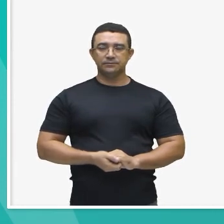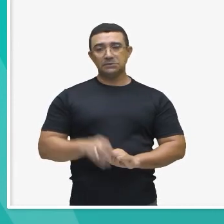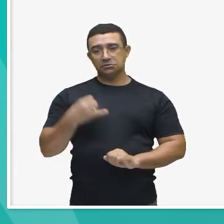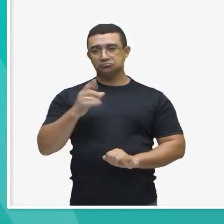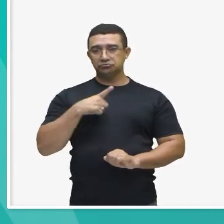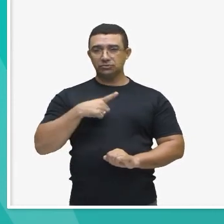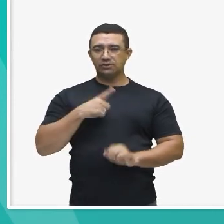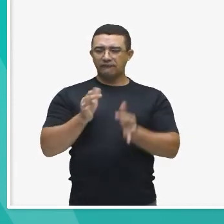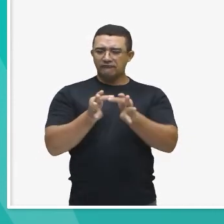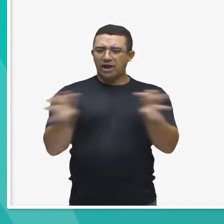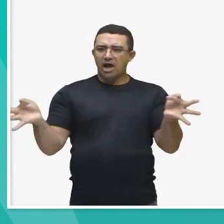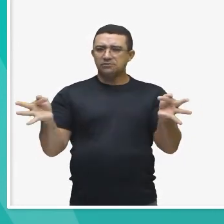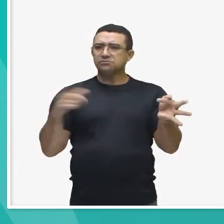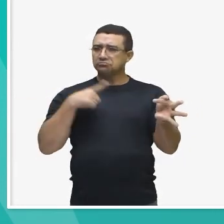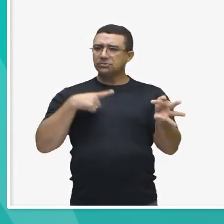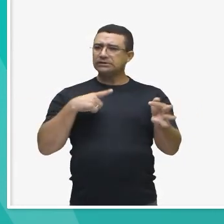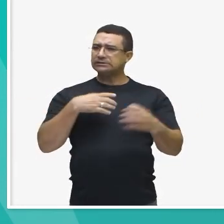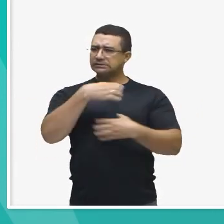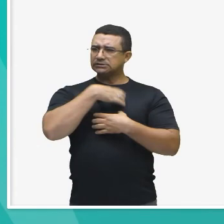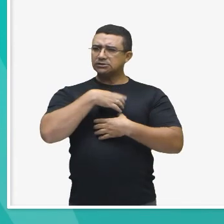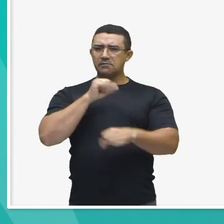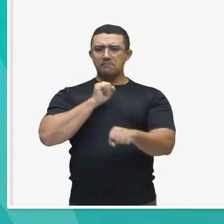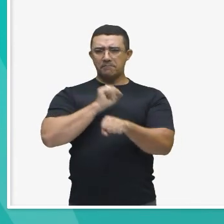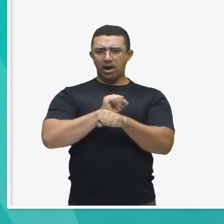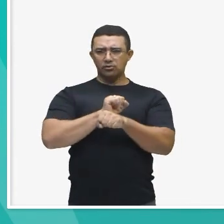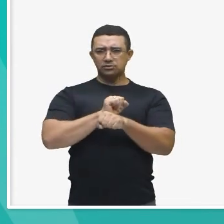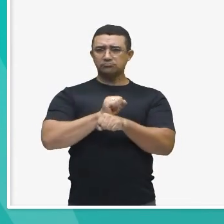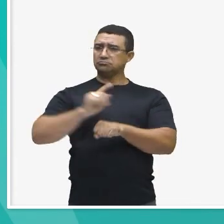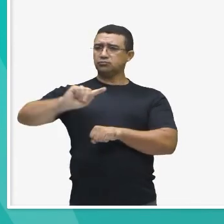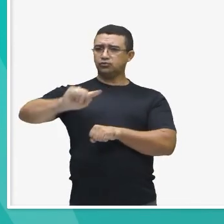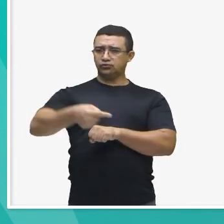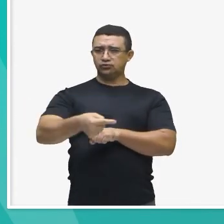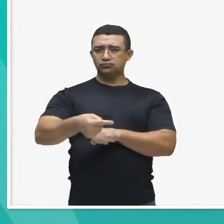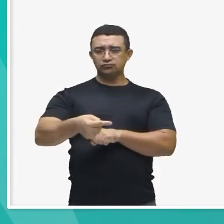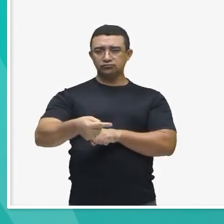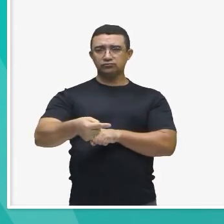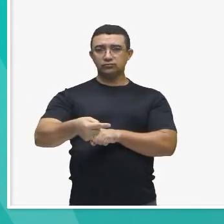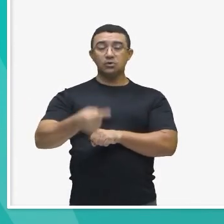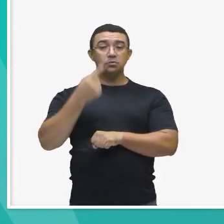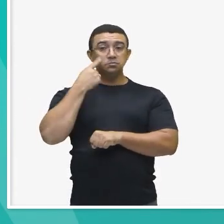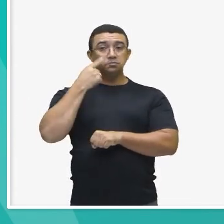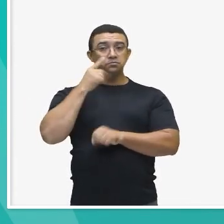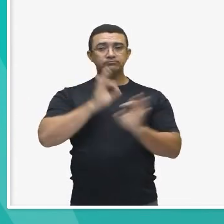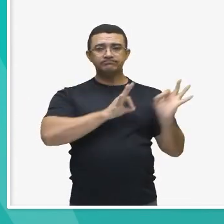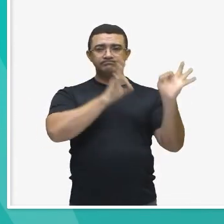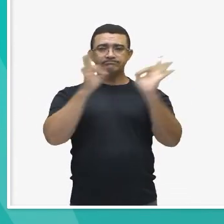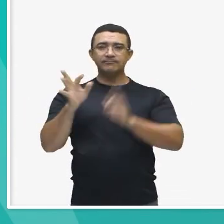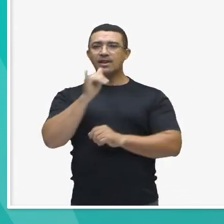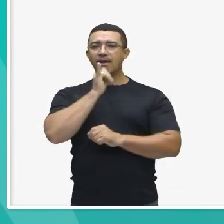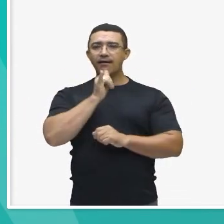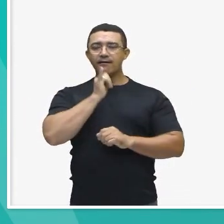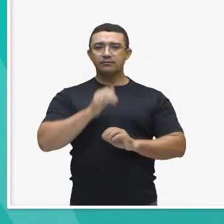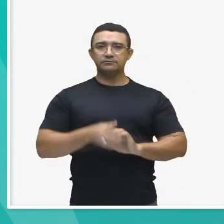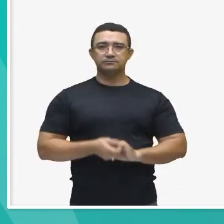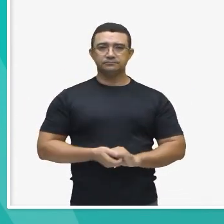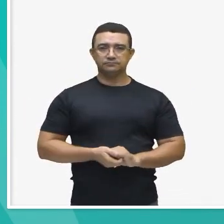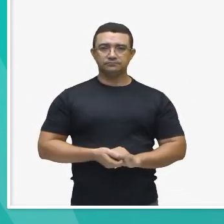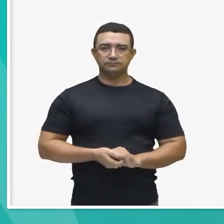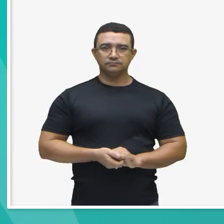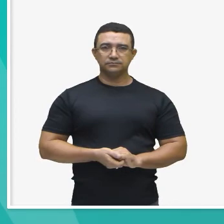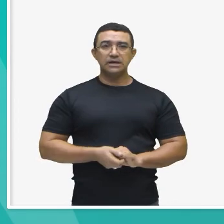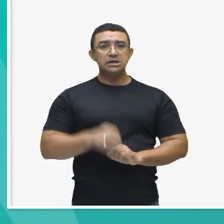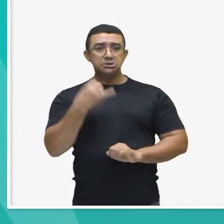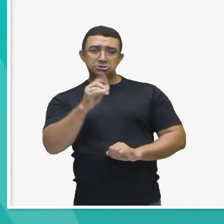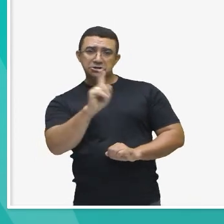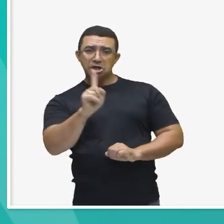necessariamente, né, a pausa vem através da pontuação. Então, vamos observar aí, se não for muito